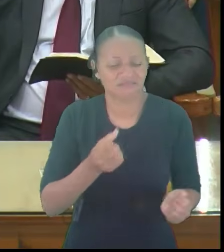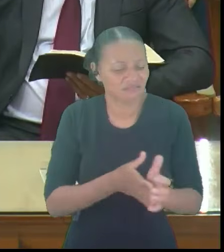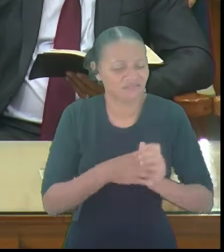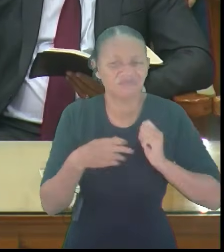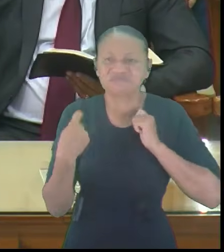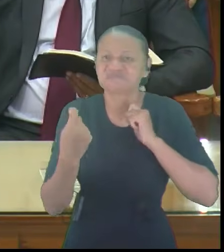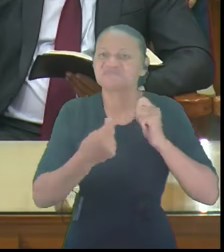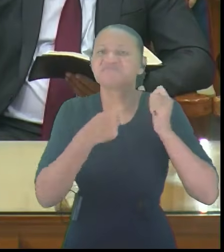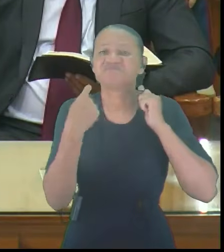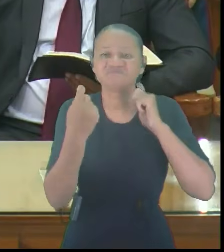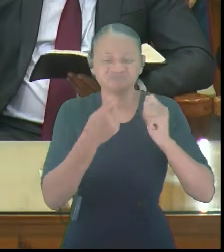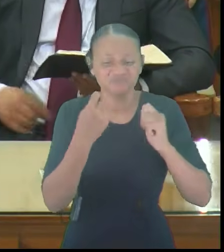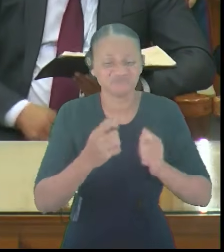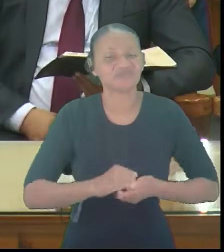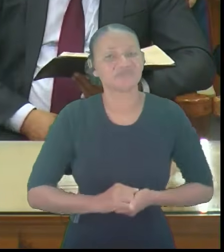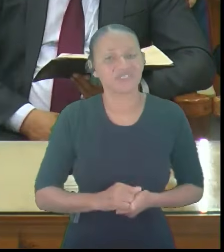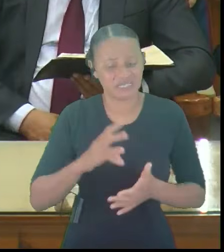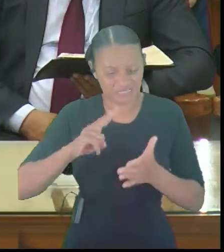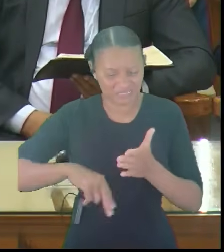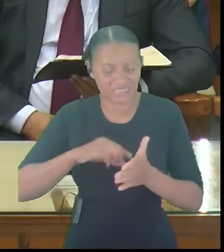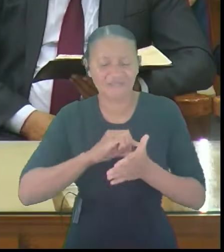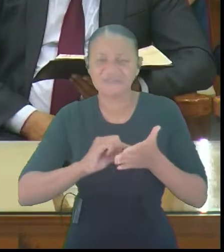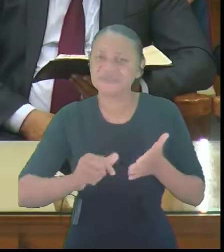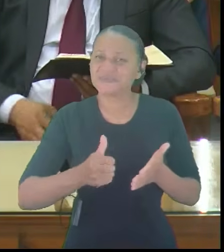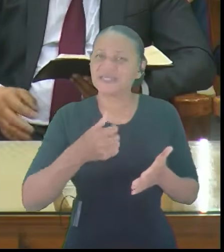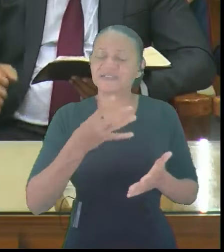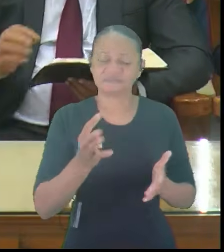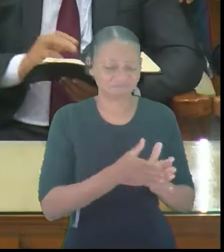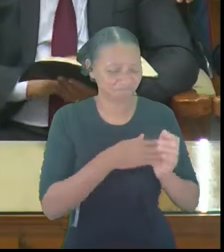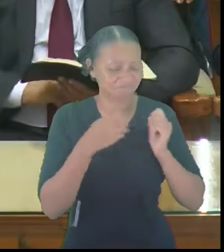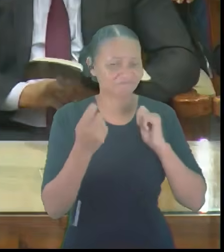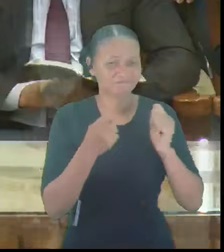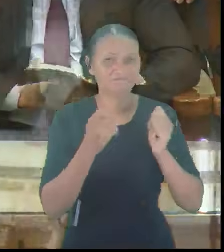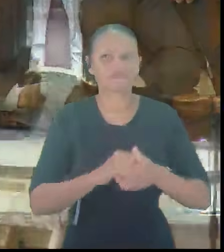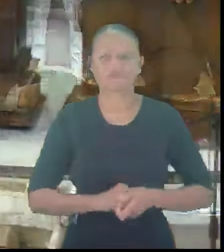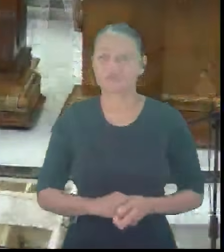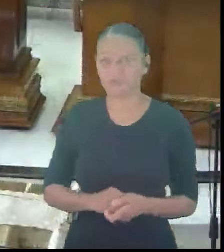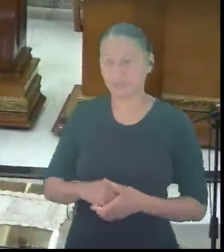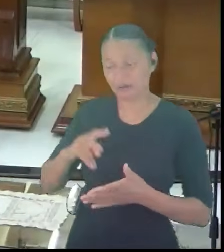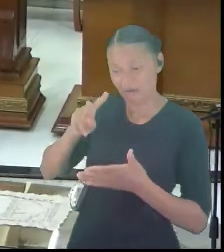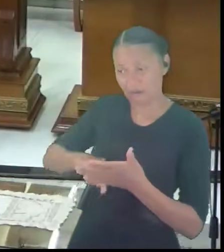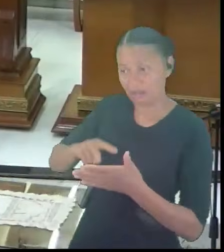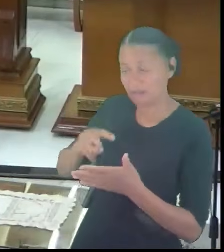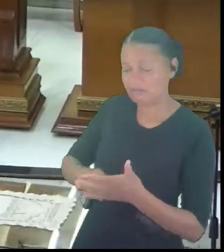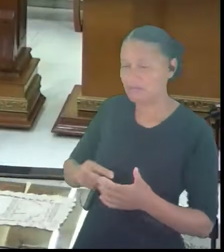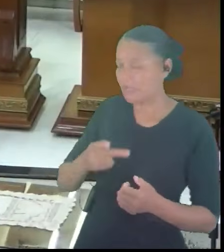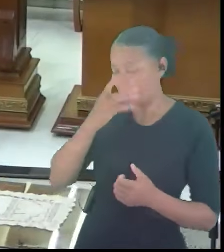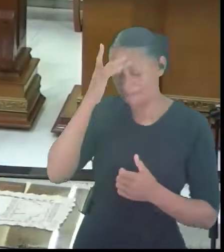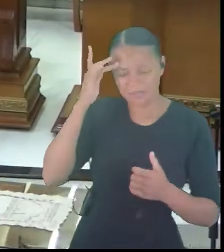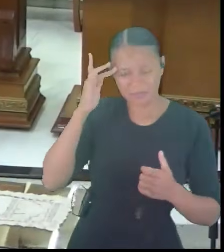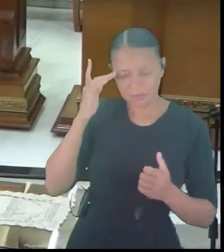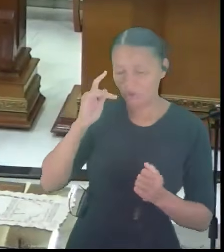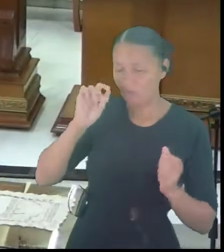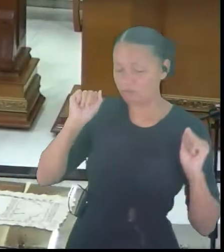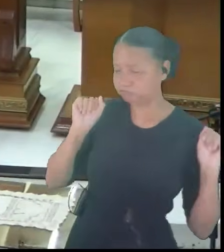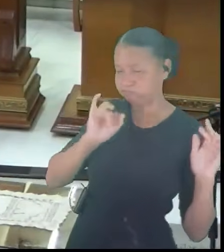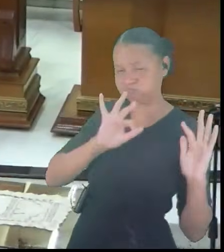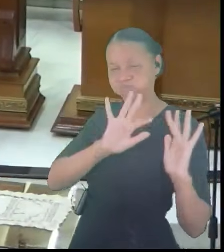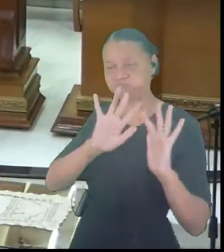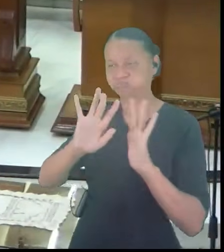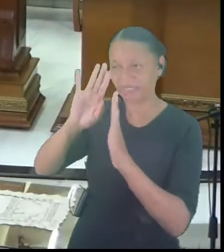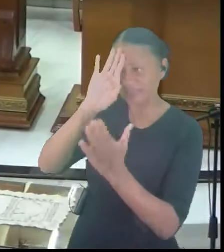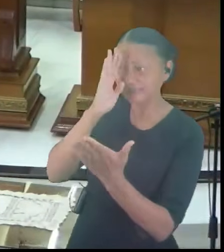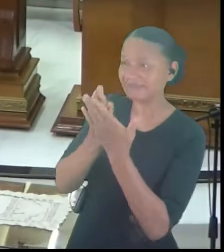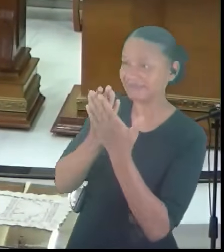Aleluia. Leia o 14, aleluia. E a multidão dos que criam no Senhor,